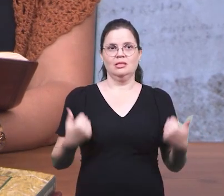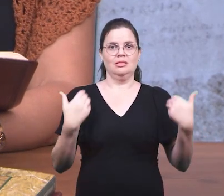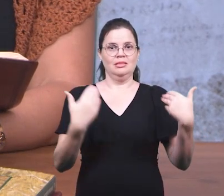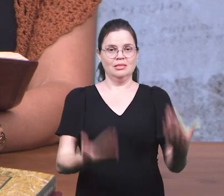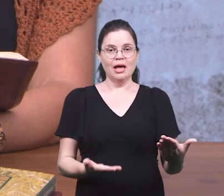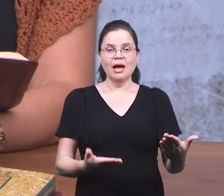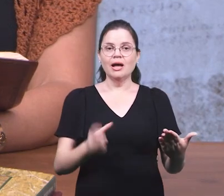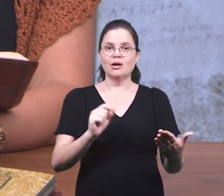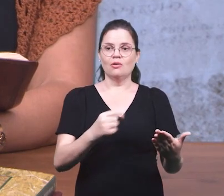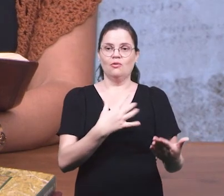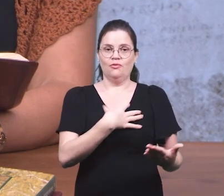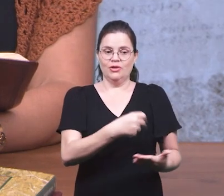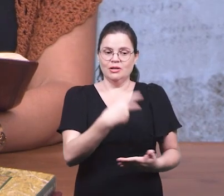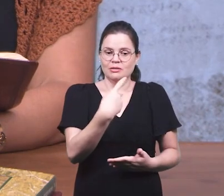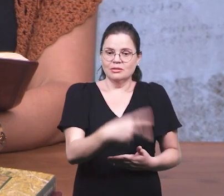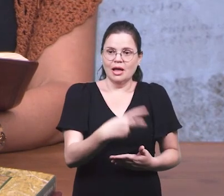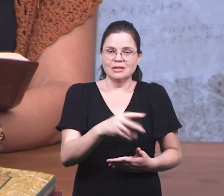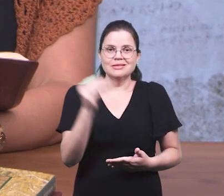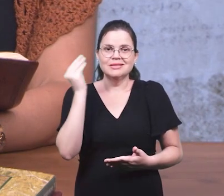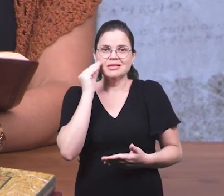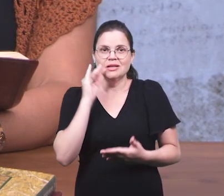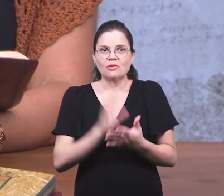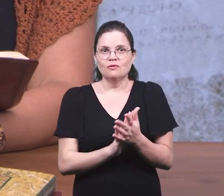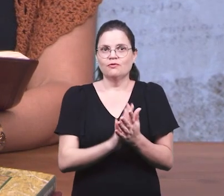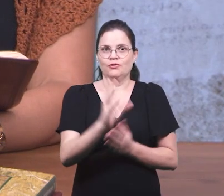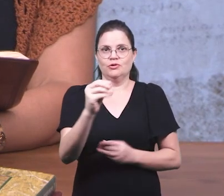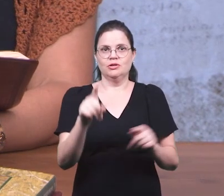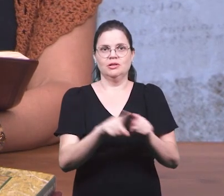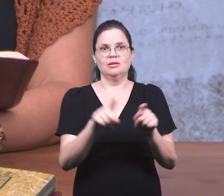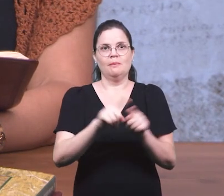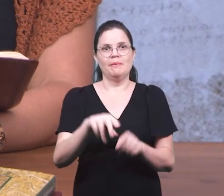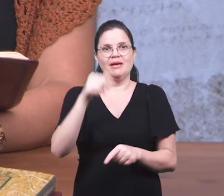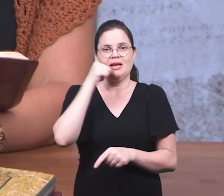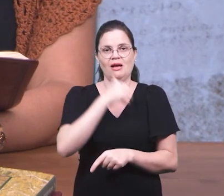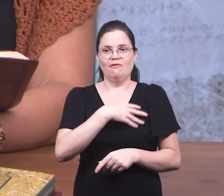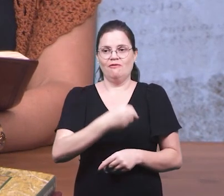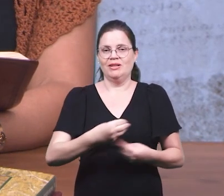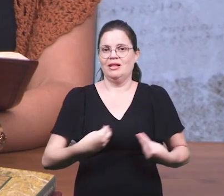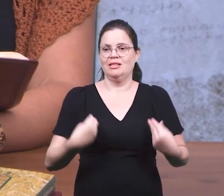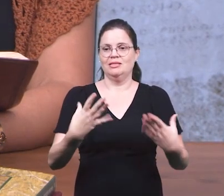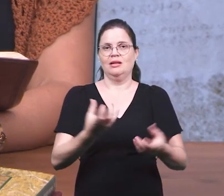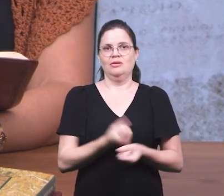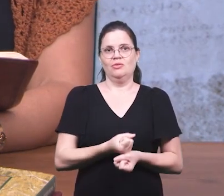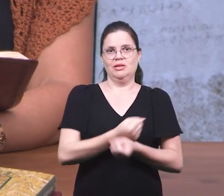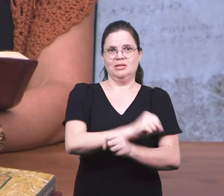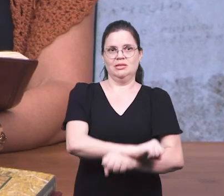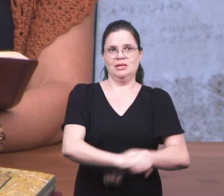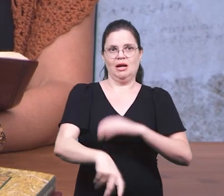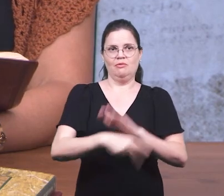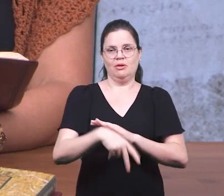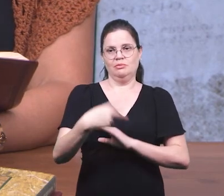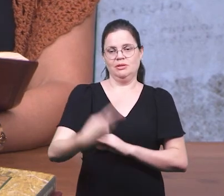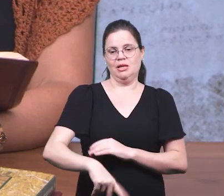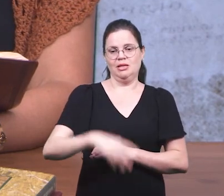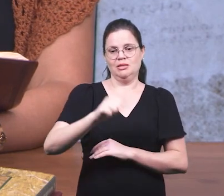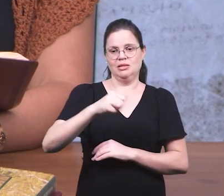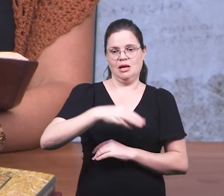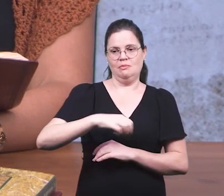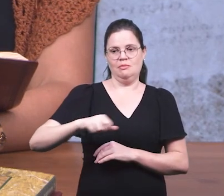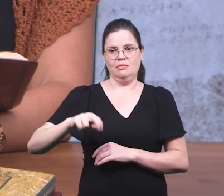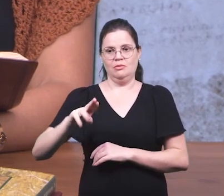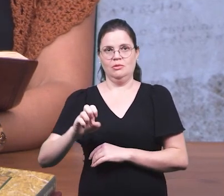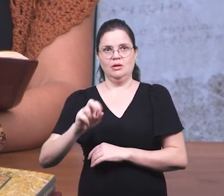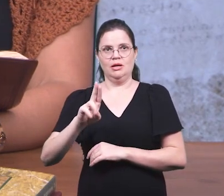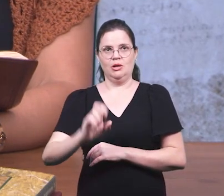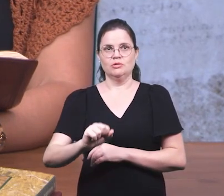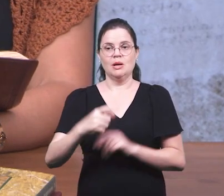que iam fugindo e suas filhas como cativas a Seom, rei dos amorreus. E nós